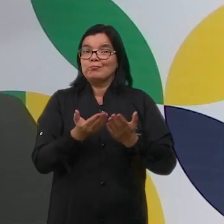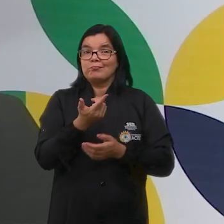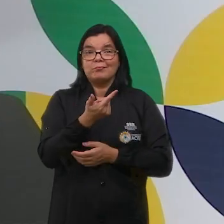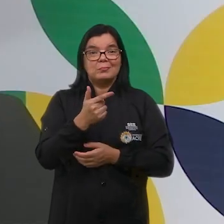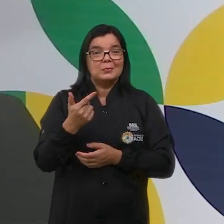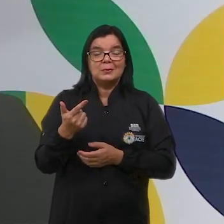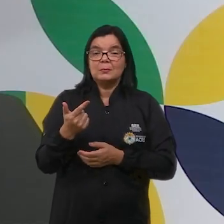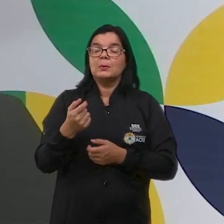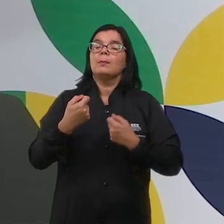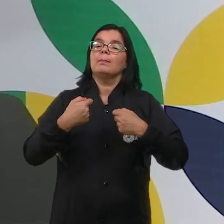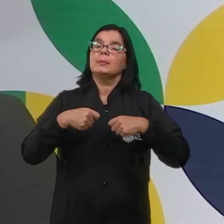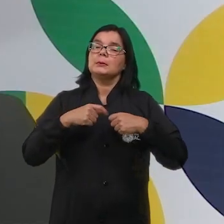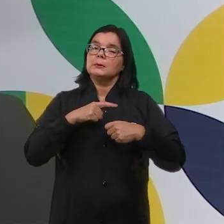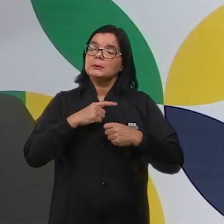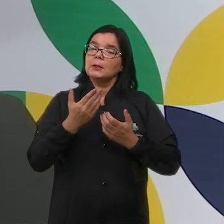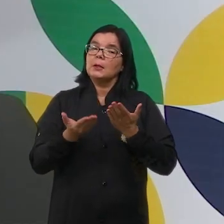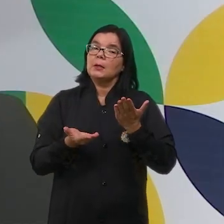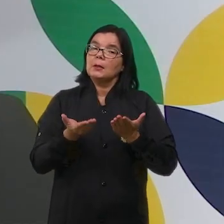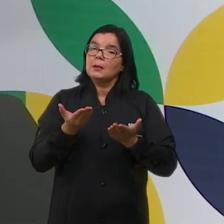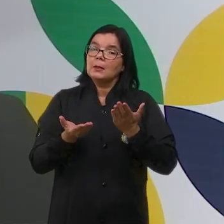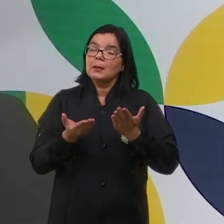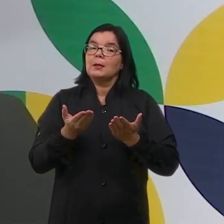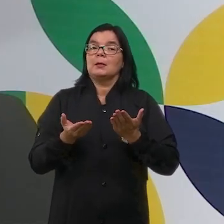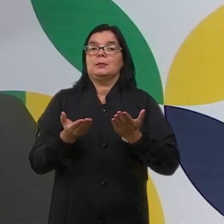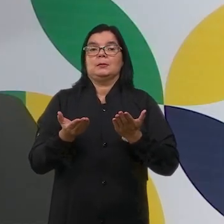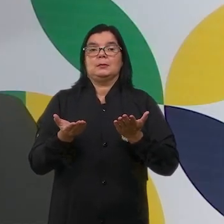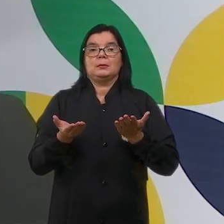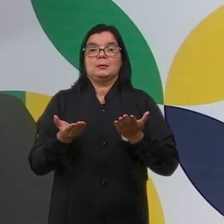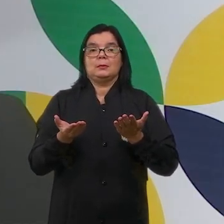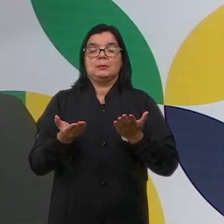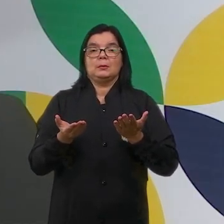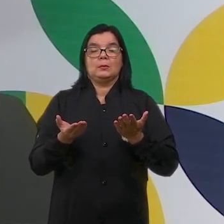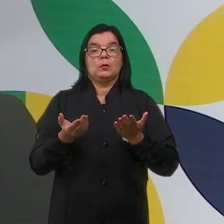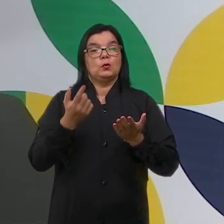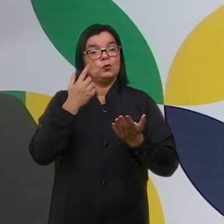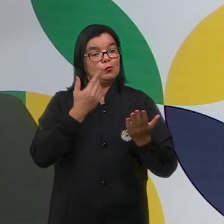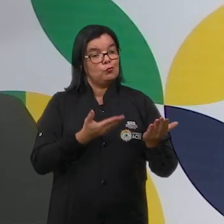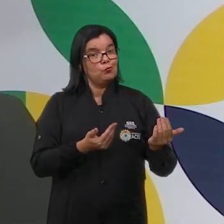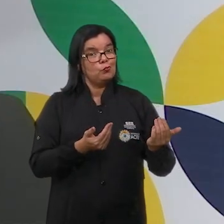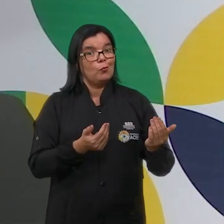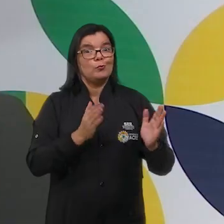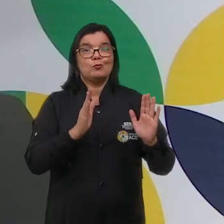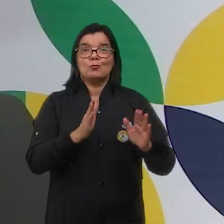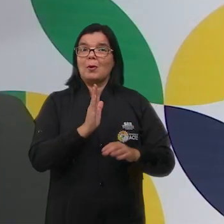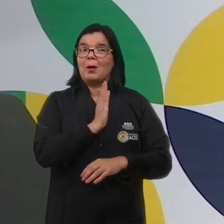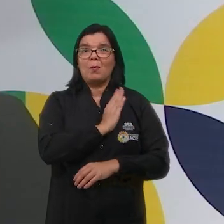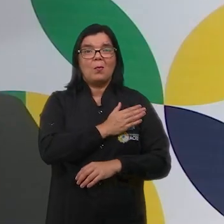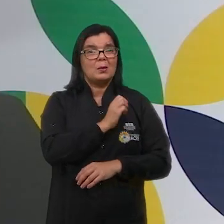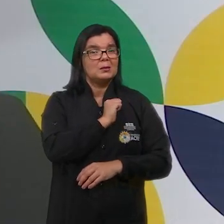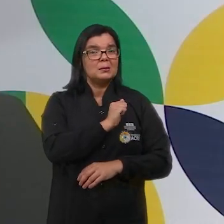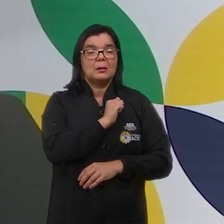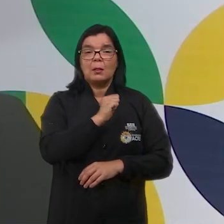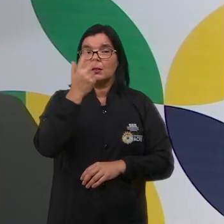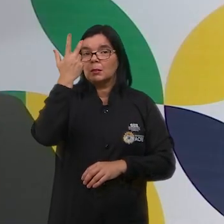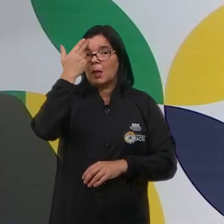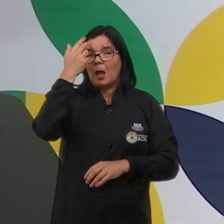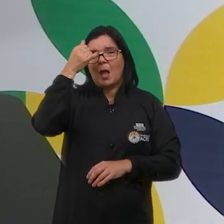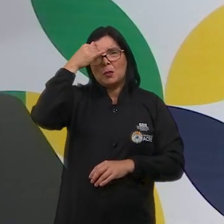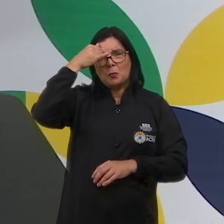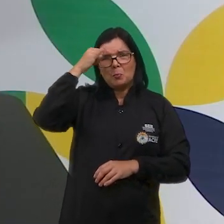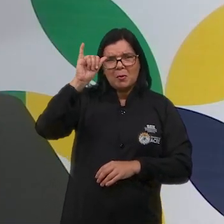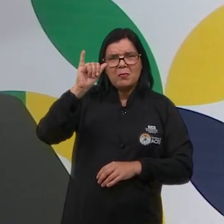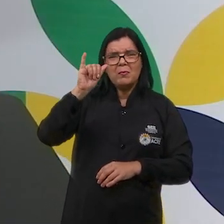lembra? Equilíbrio, gente, equilíbrio, homeostase. Jovem já tem o coração acelerado naturalmente, aí tu me inventa de colocar